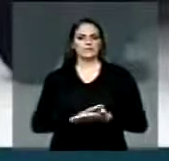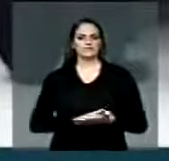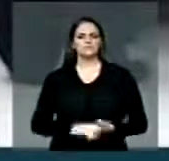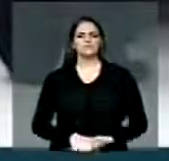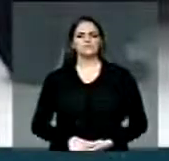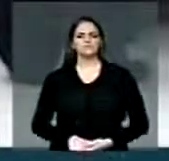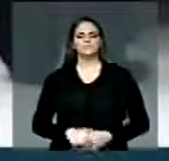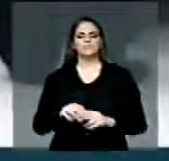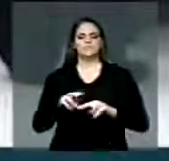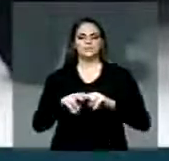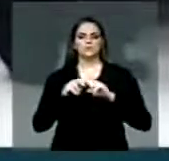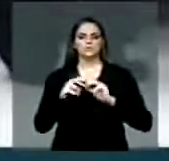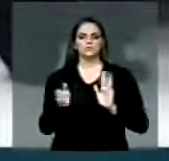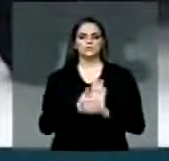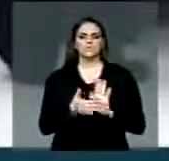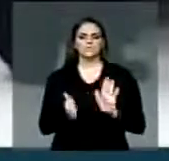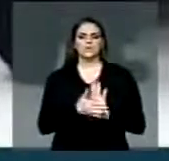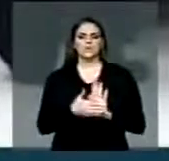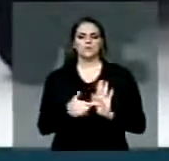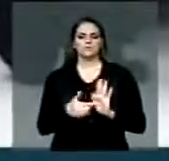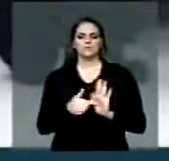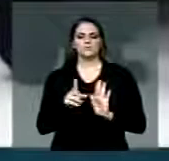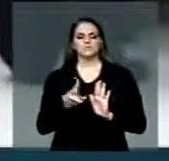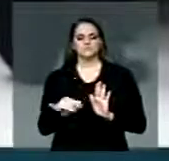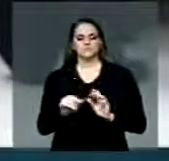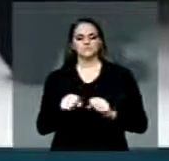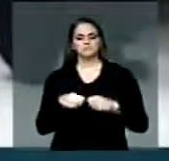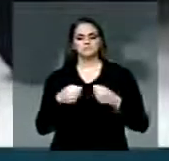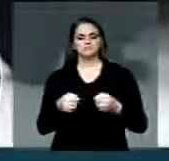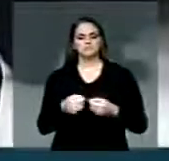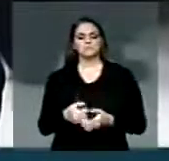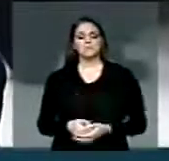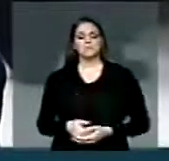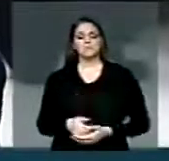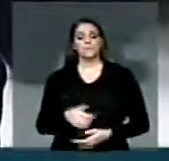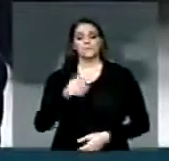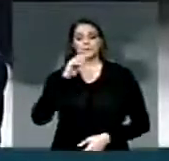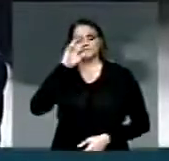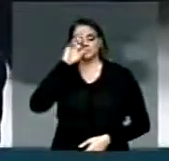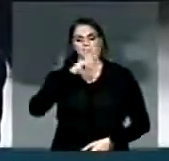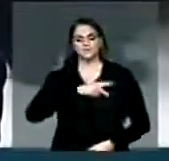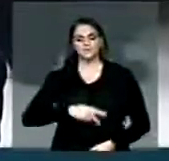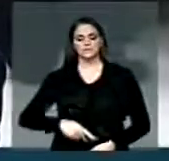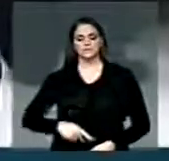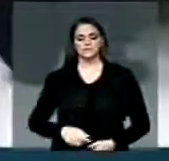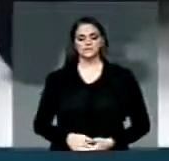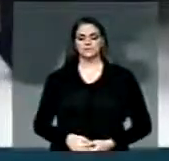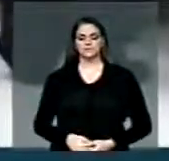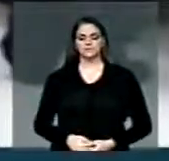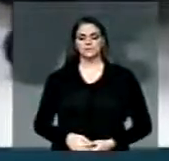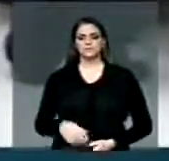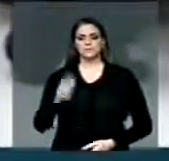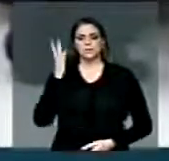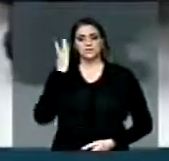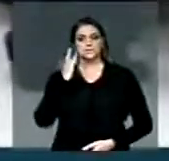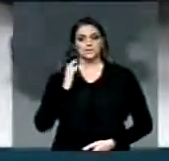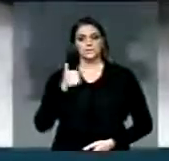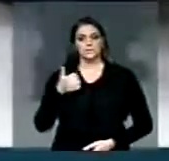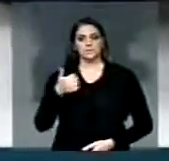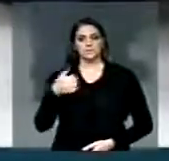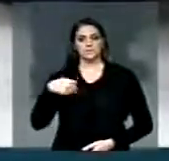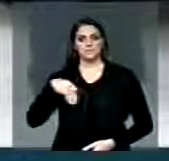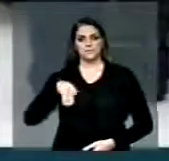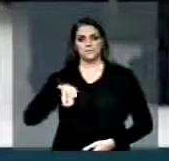a proposta apresentada vai ser rejeitada. Então, eu quero dizer, presidente, que nesse 1º de maio, todos aqueles que